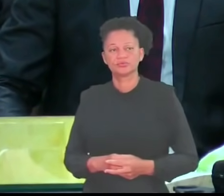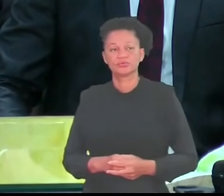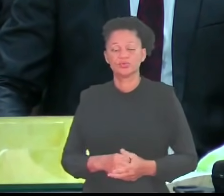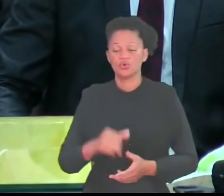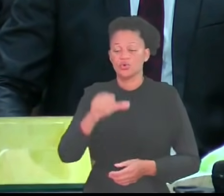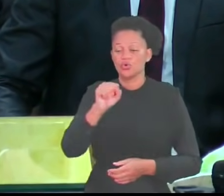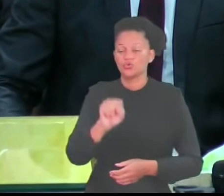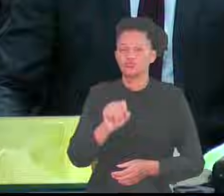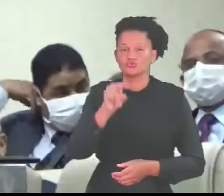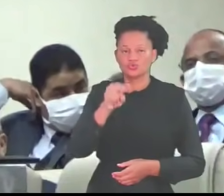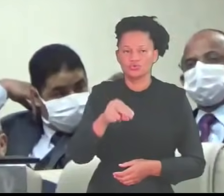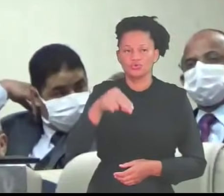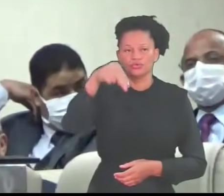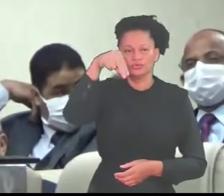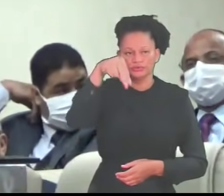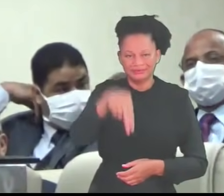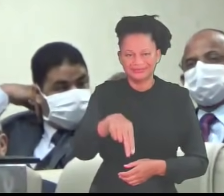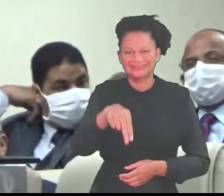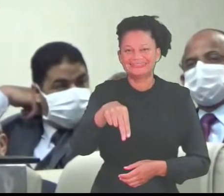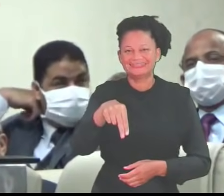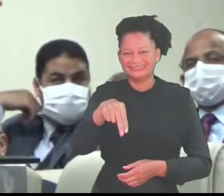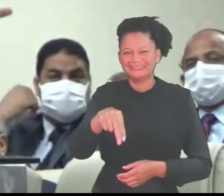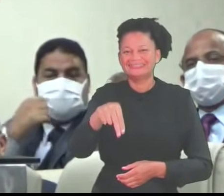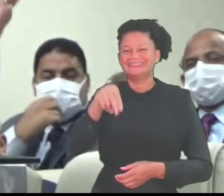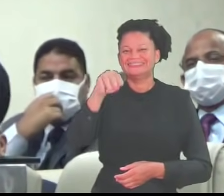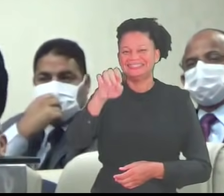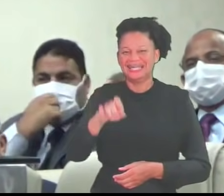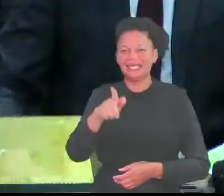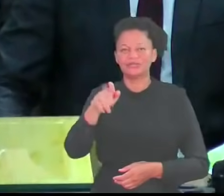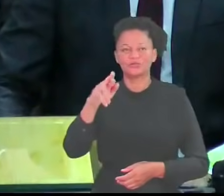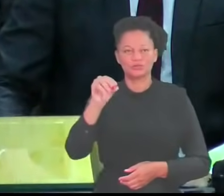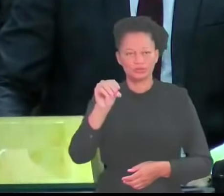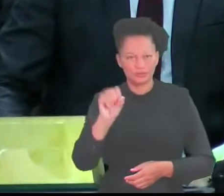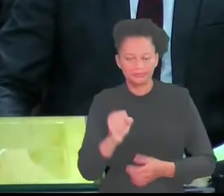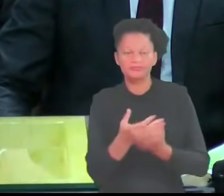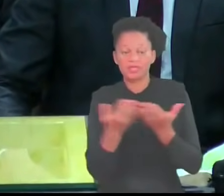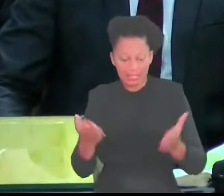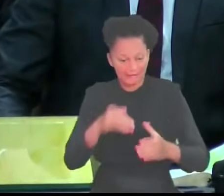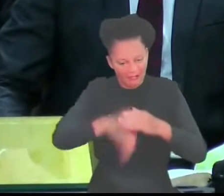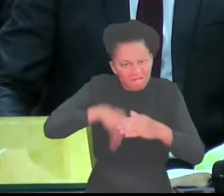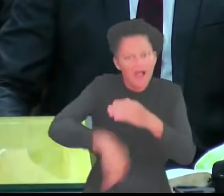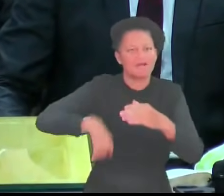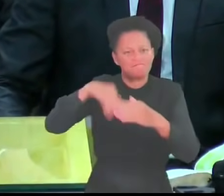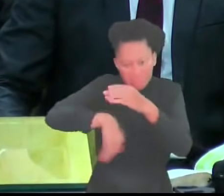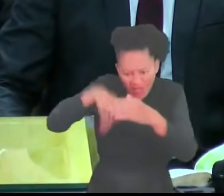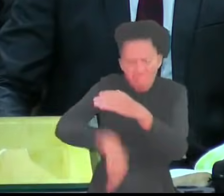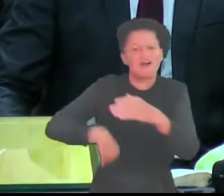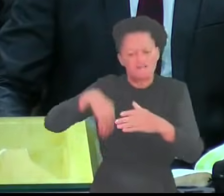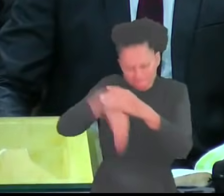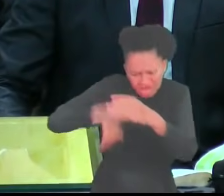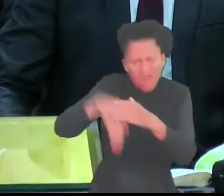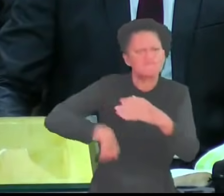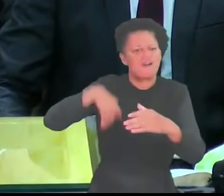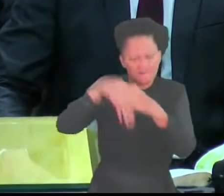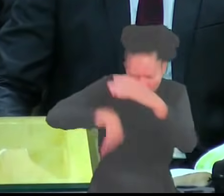Sunergos. Cooperação. Cavai. Cavai, cavai, cavai, cavai.